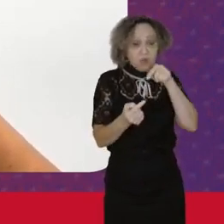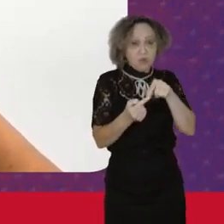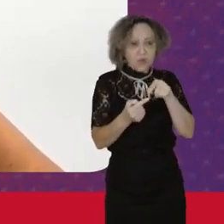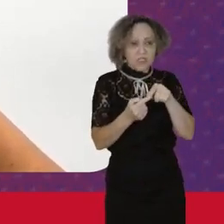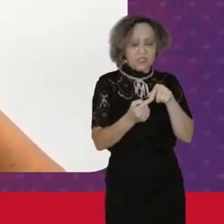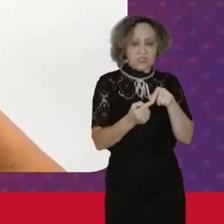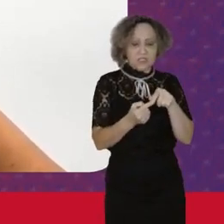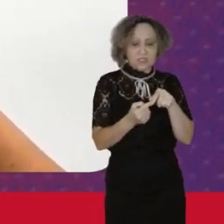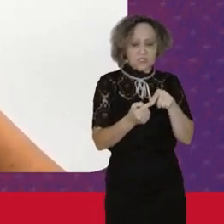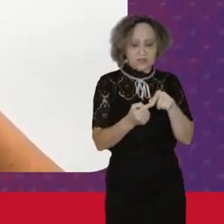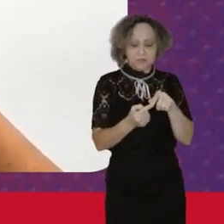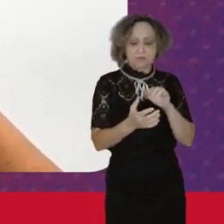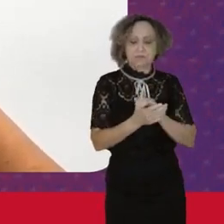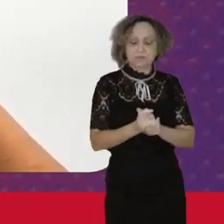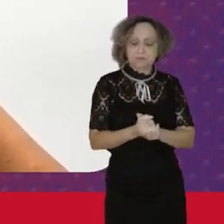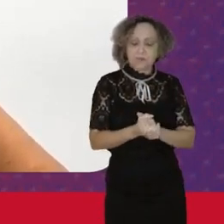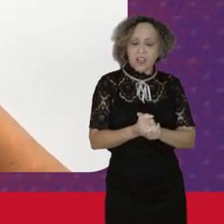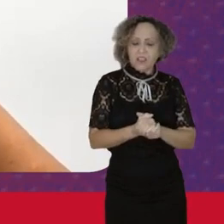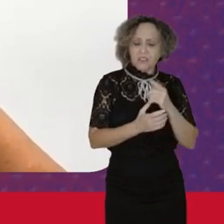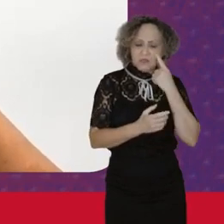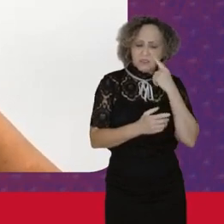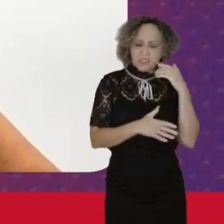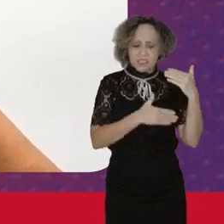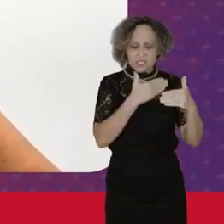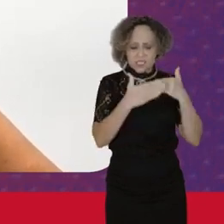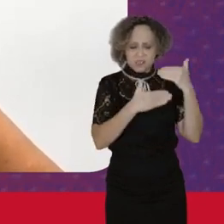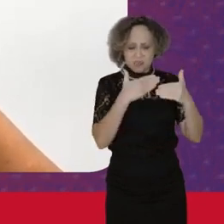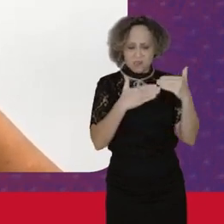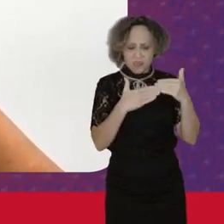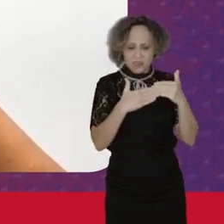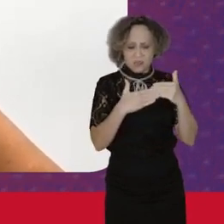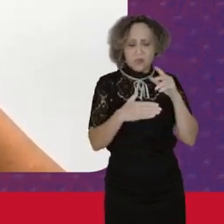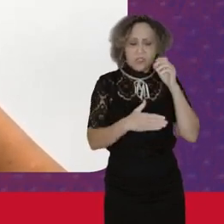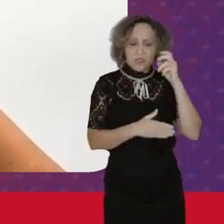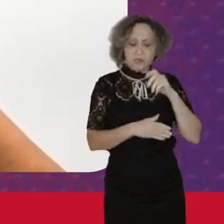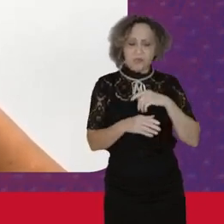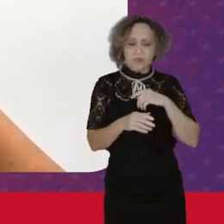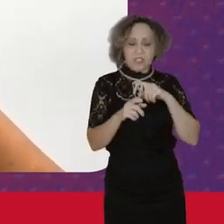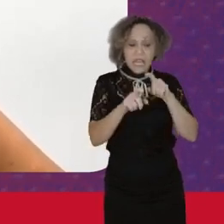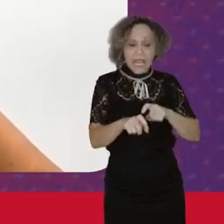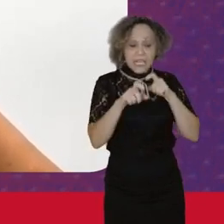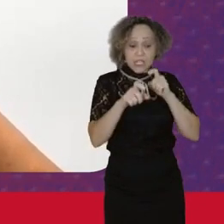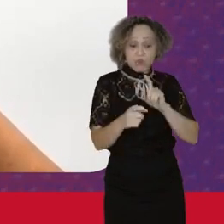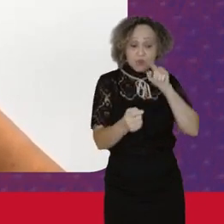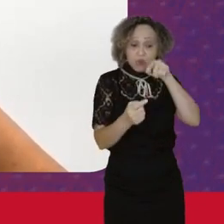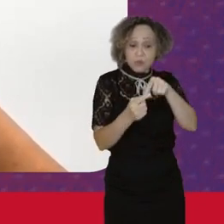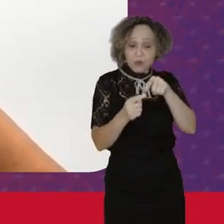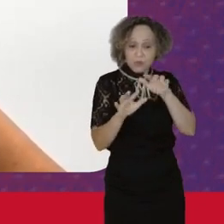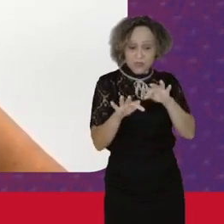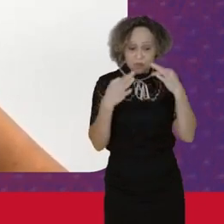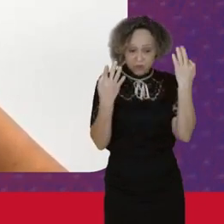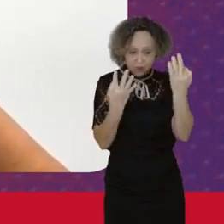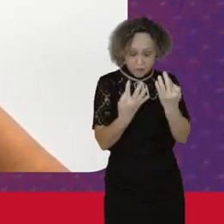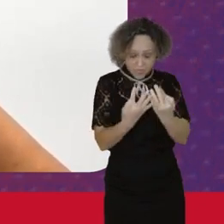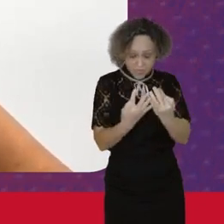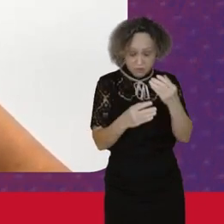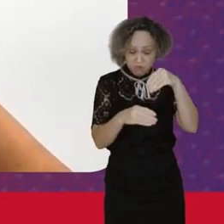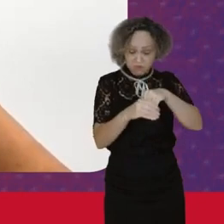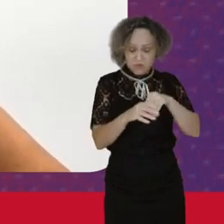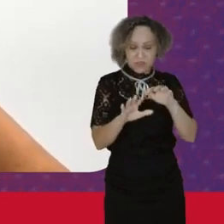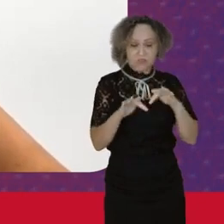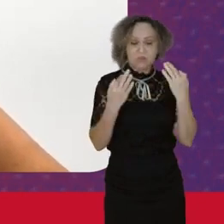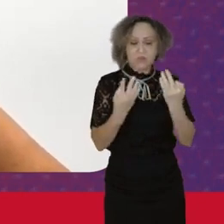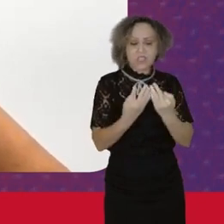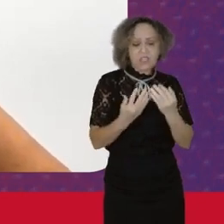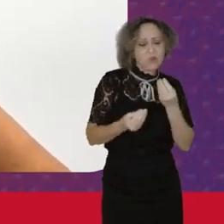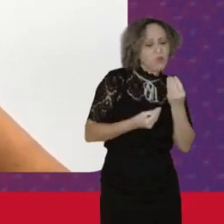né, esse desenvolvimento da agricultura familiar, né, como os passos que nós temos dado nesse sentido e